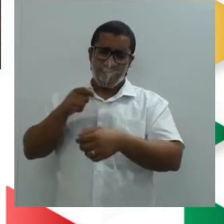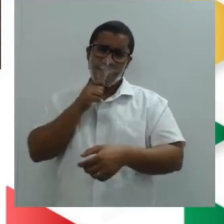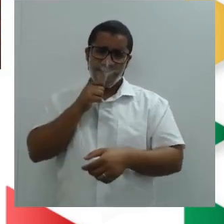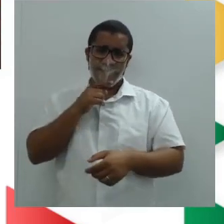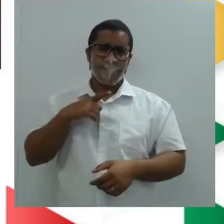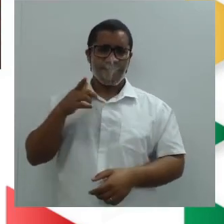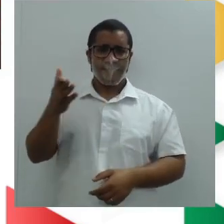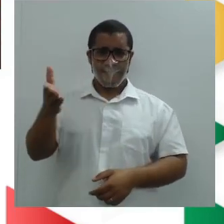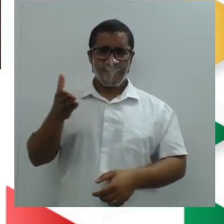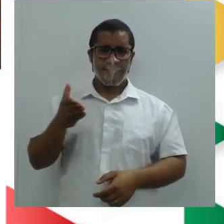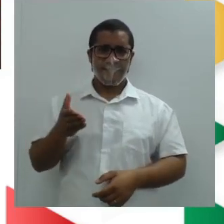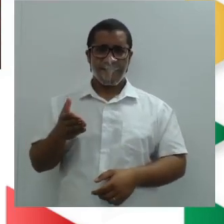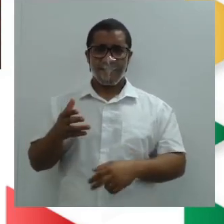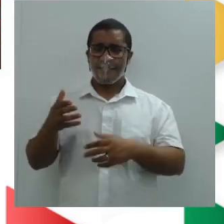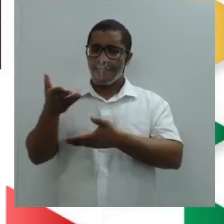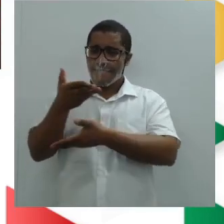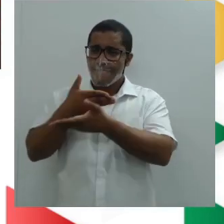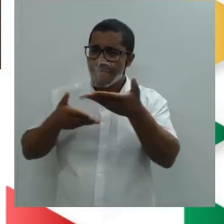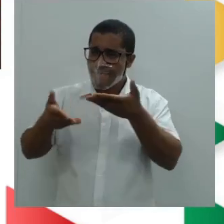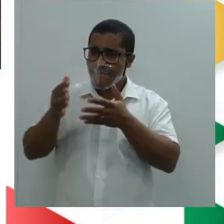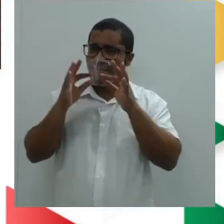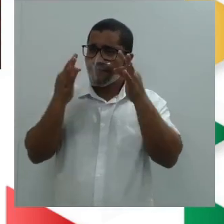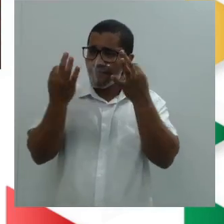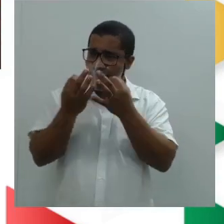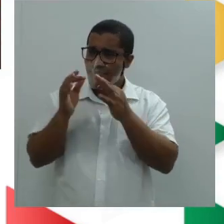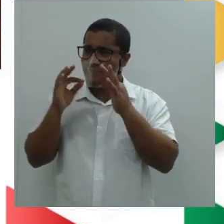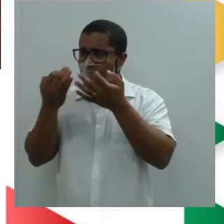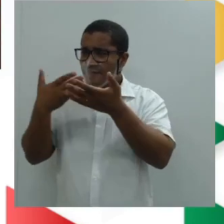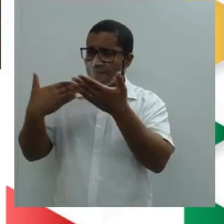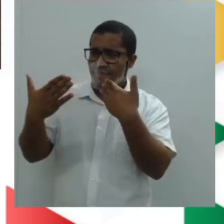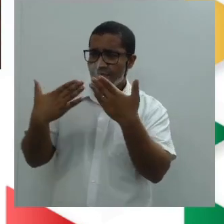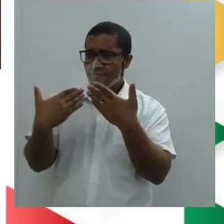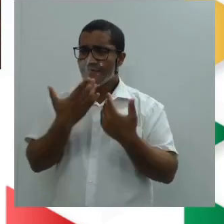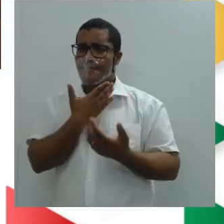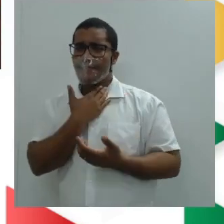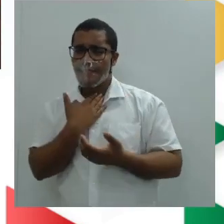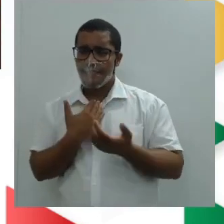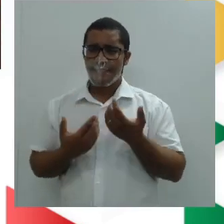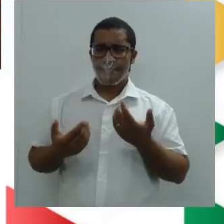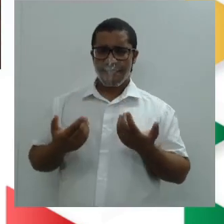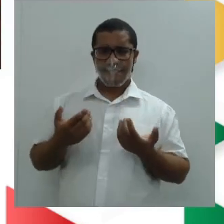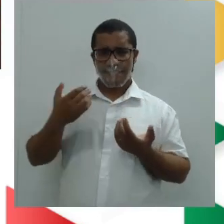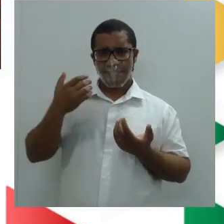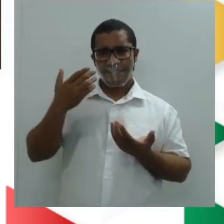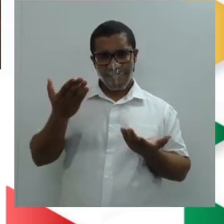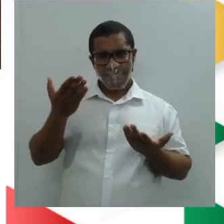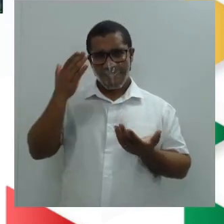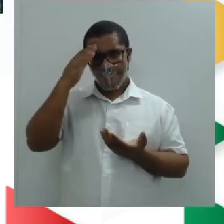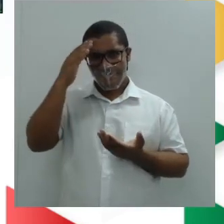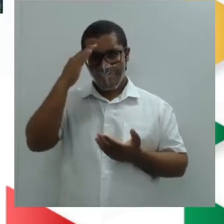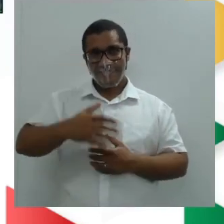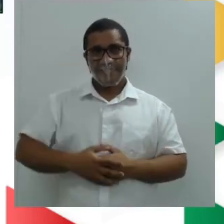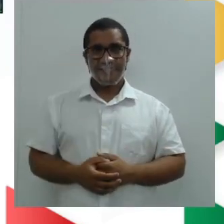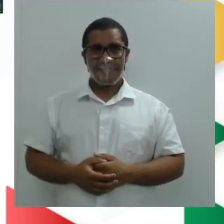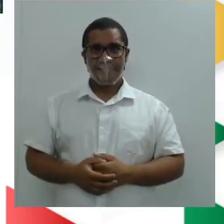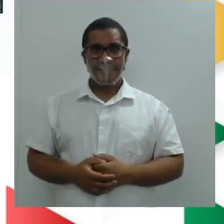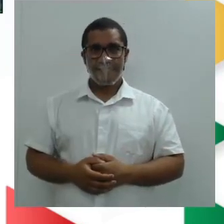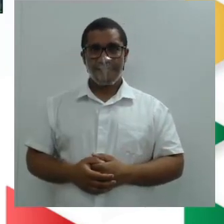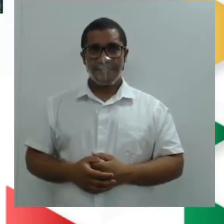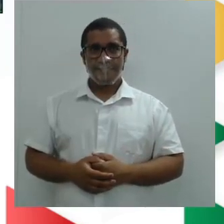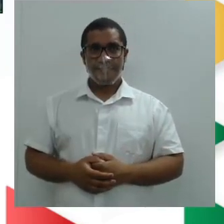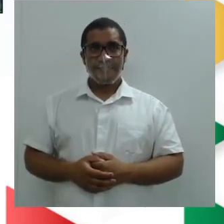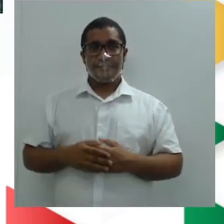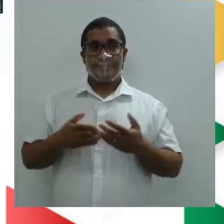convívio, né, com essas pessoas, com essas famílias, nas calçadas, conversando, dialogando, trocando ideias, tá bom? Então, vamos